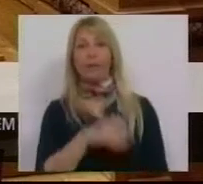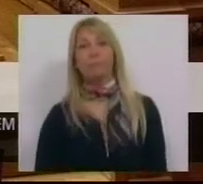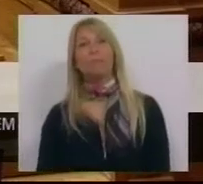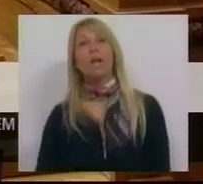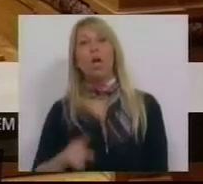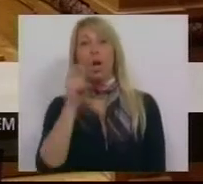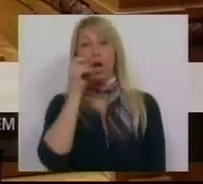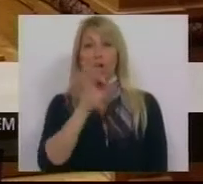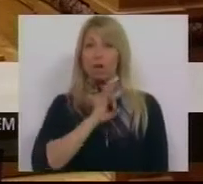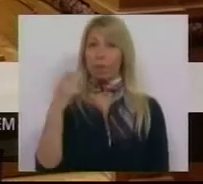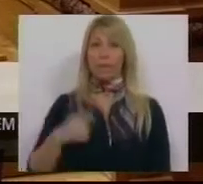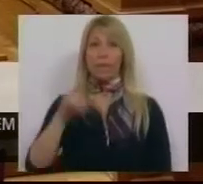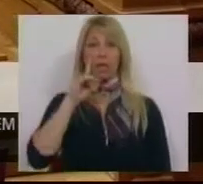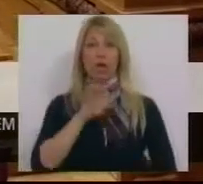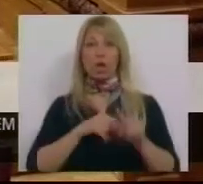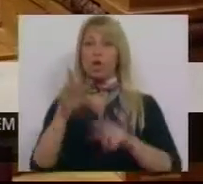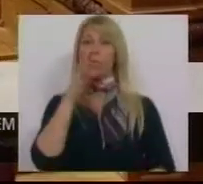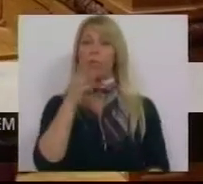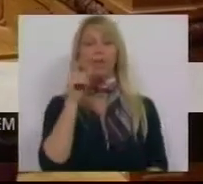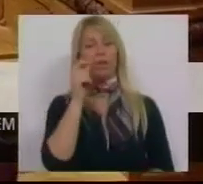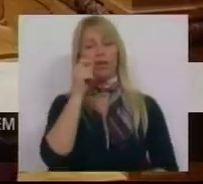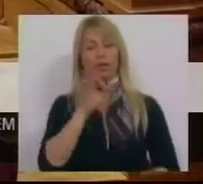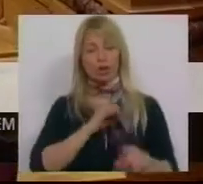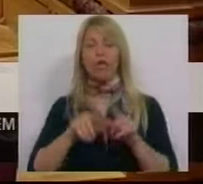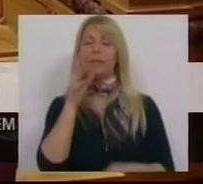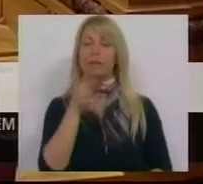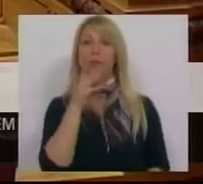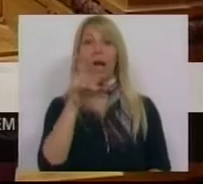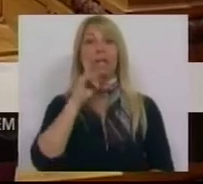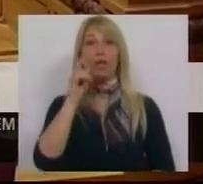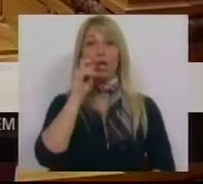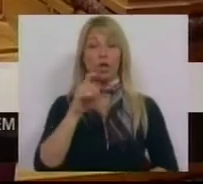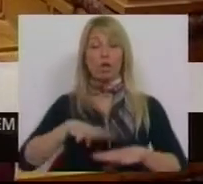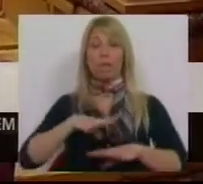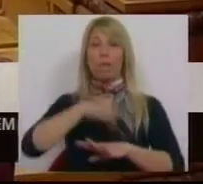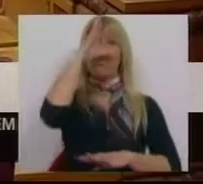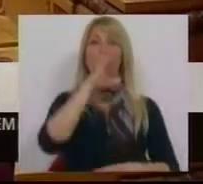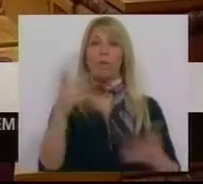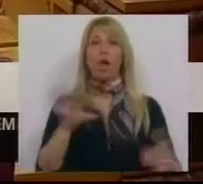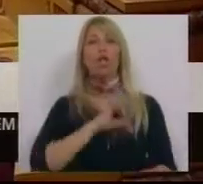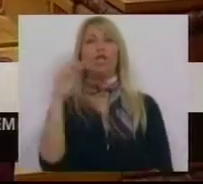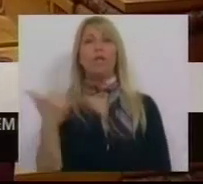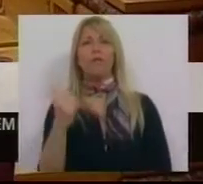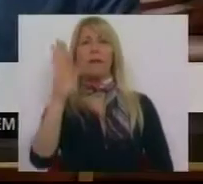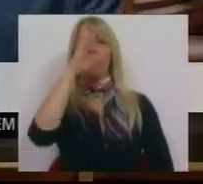Senhor Presidente, senhoras deputadas, senhores deputados, senhoras e senhores membros do Governo, Sr.